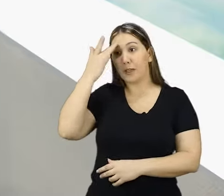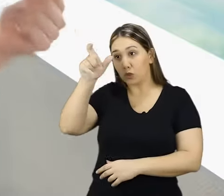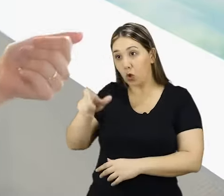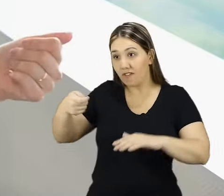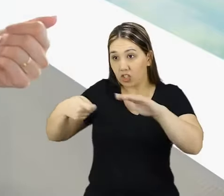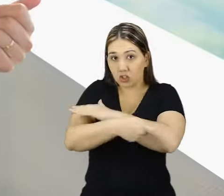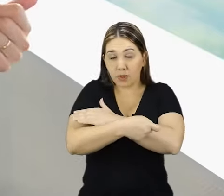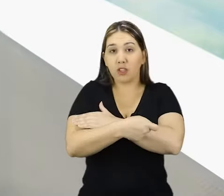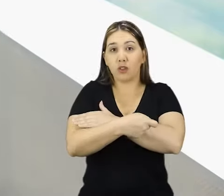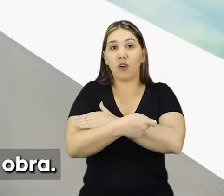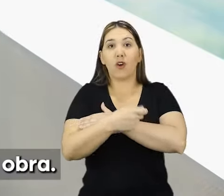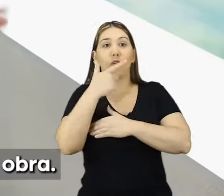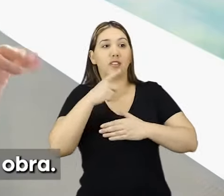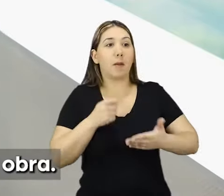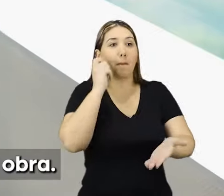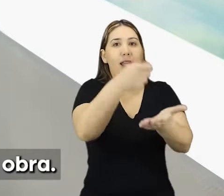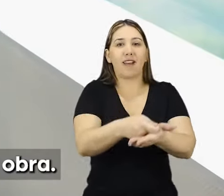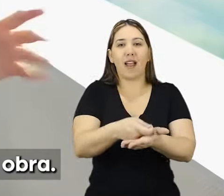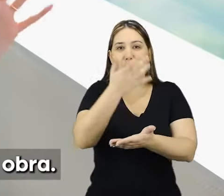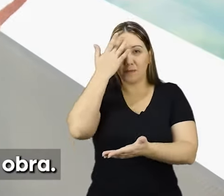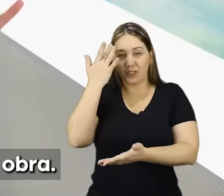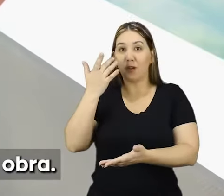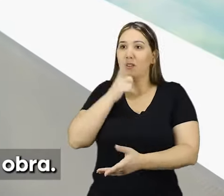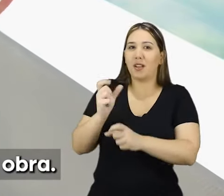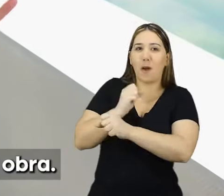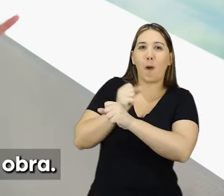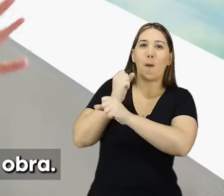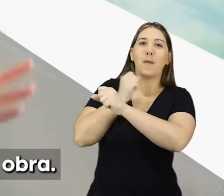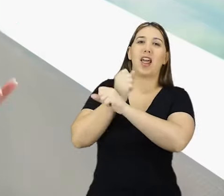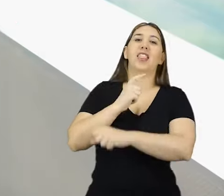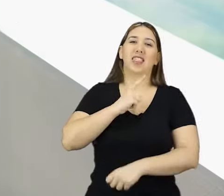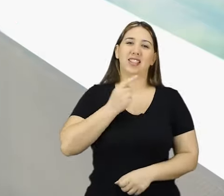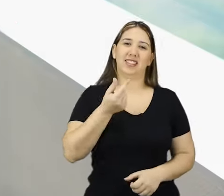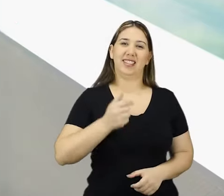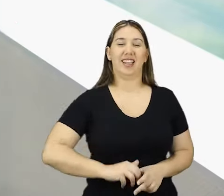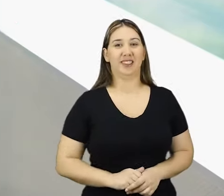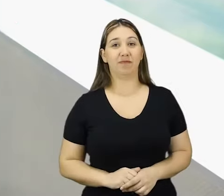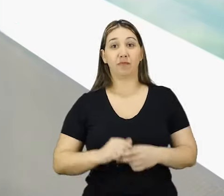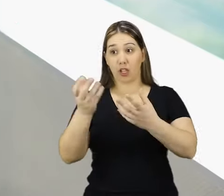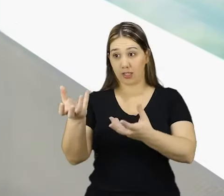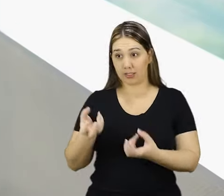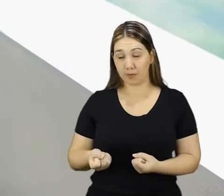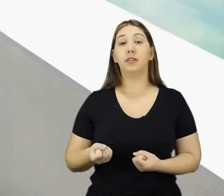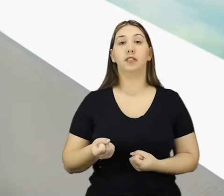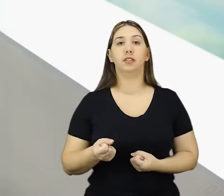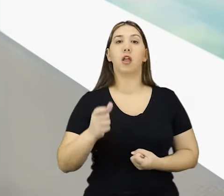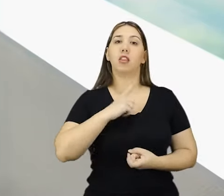ela paga para a incorporadora, que coloca o dinheiro no bolso e vai conduzir sua obra. E aqueles recebíveis passam a